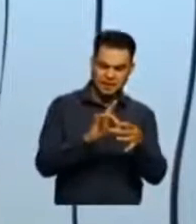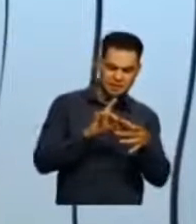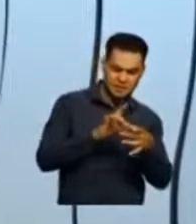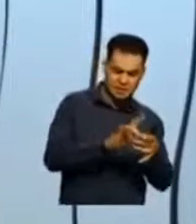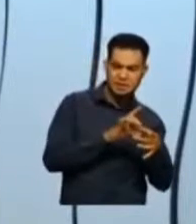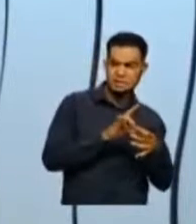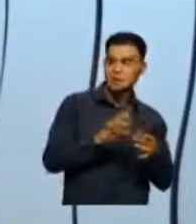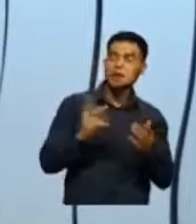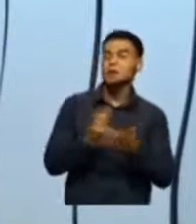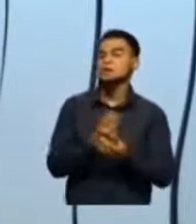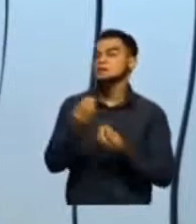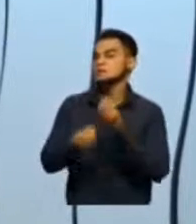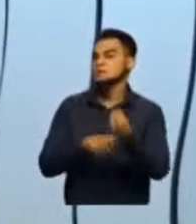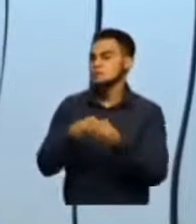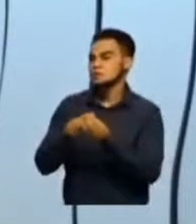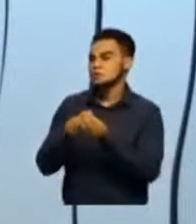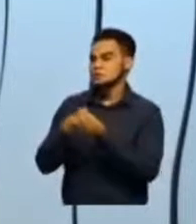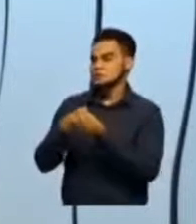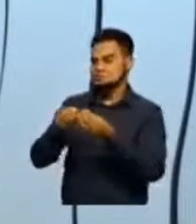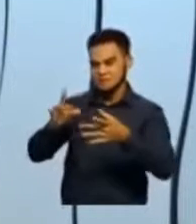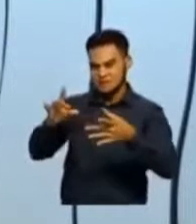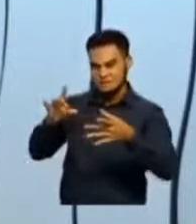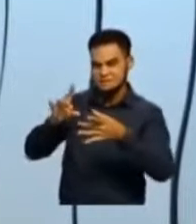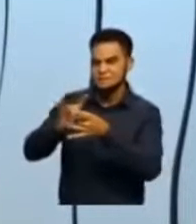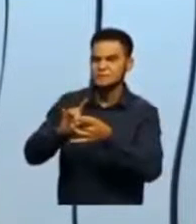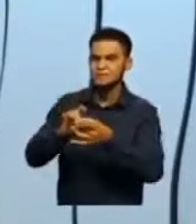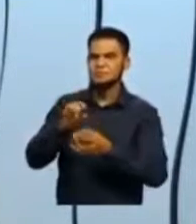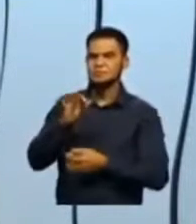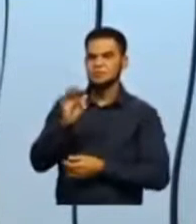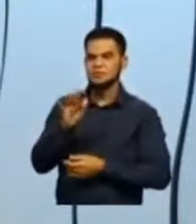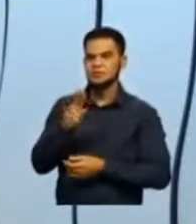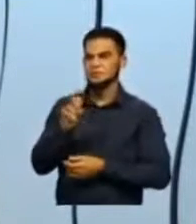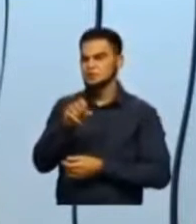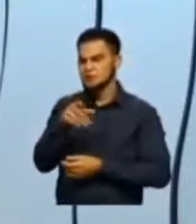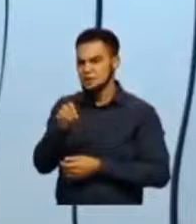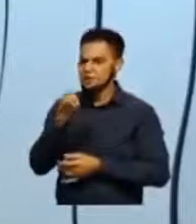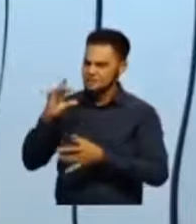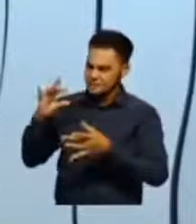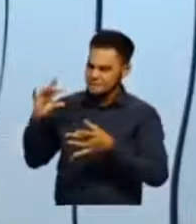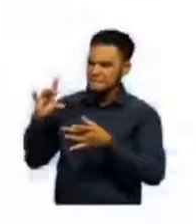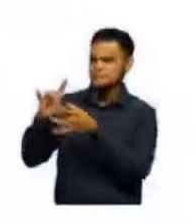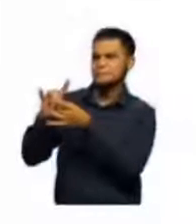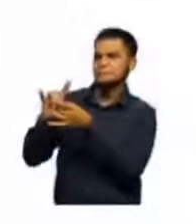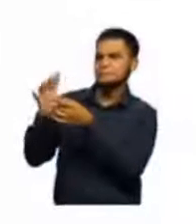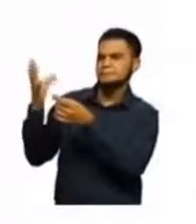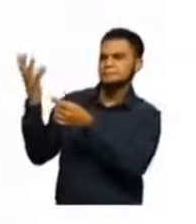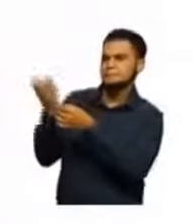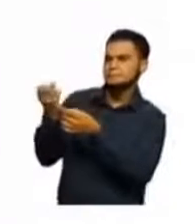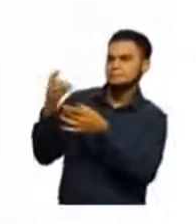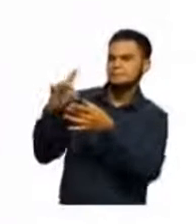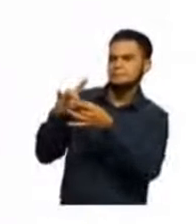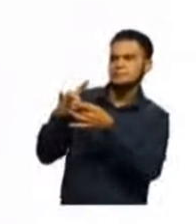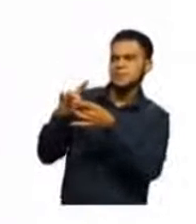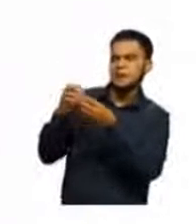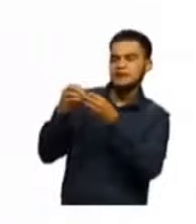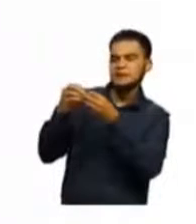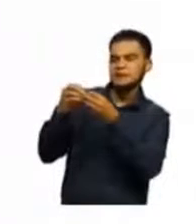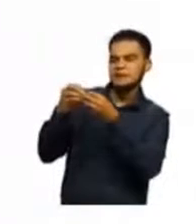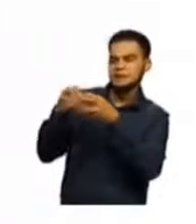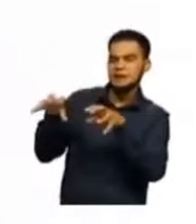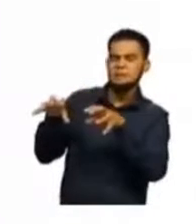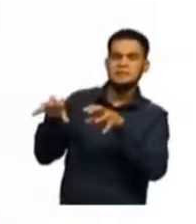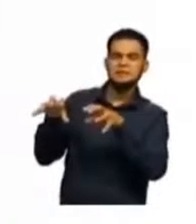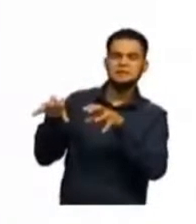fusão, fundiu, então, o envelope viral com a membrana plasmática e ocorreu, então, a descapsidação, ou